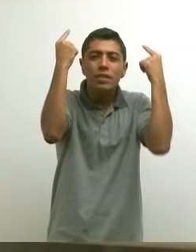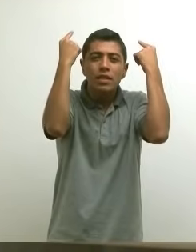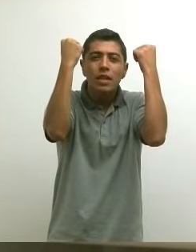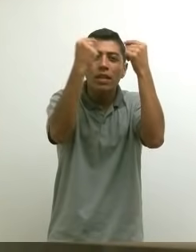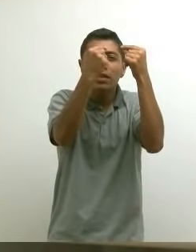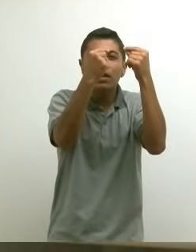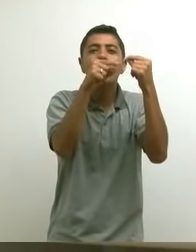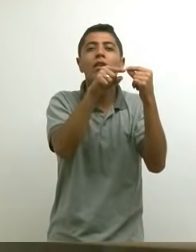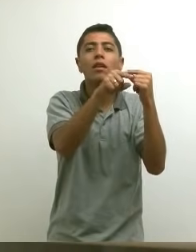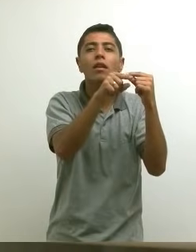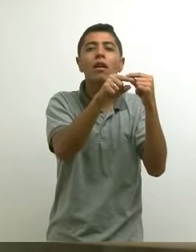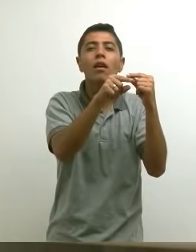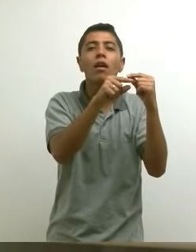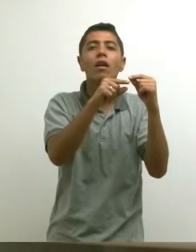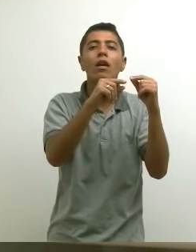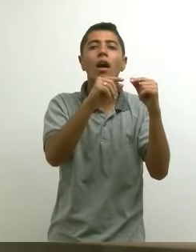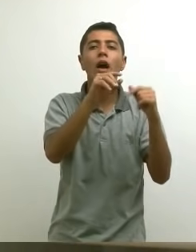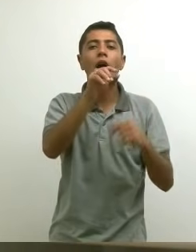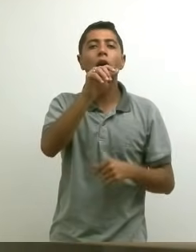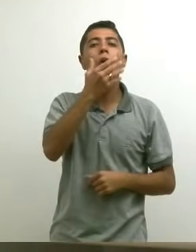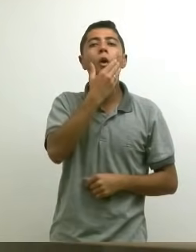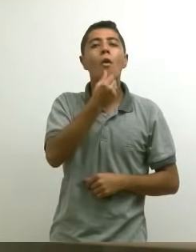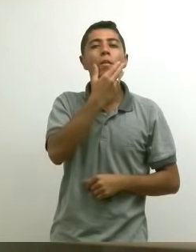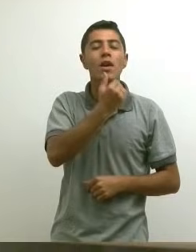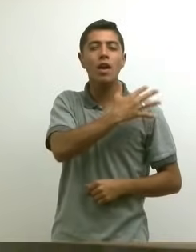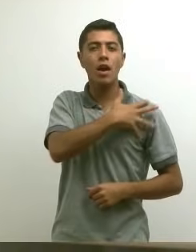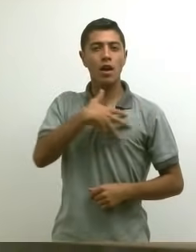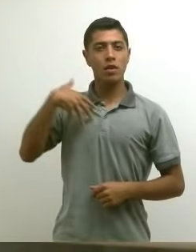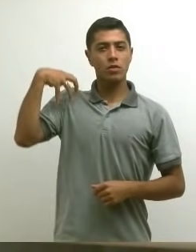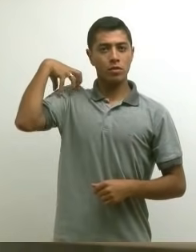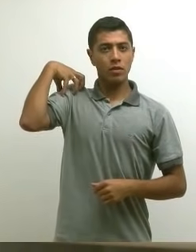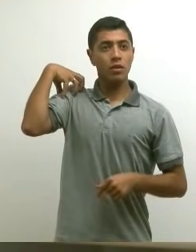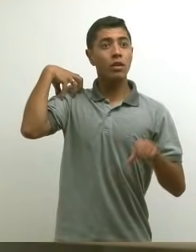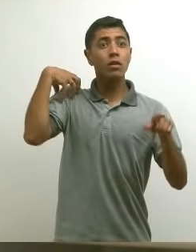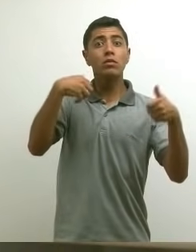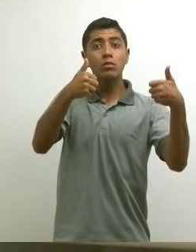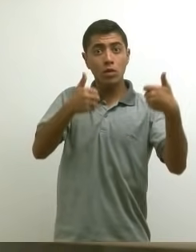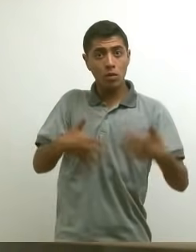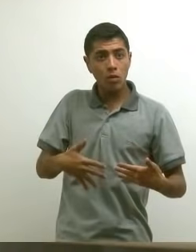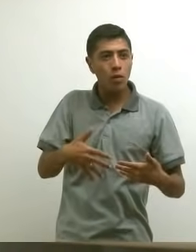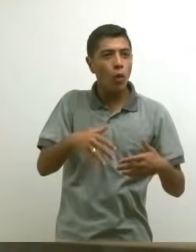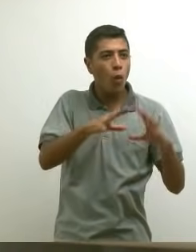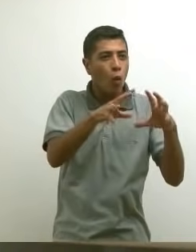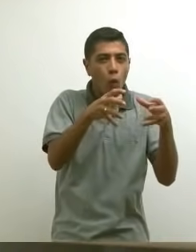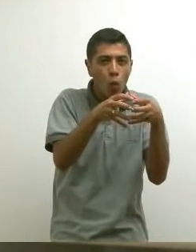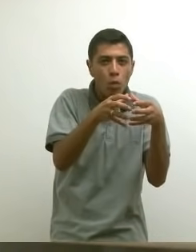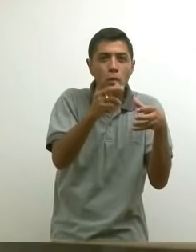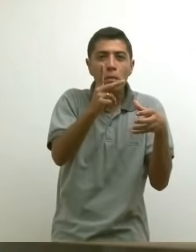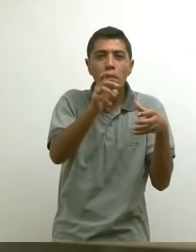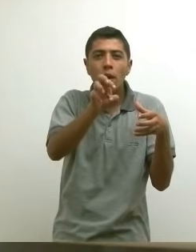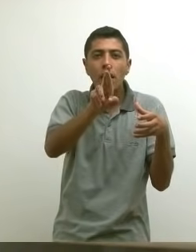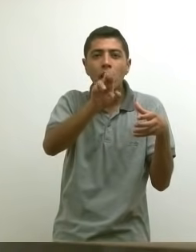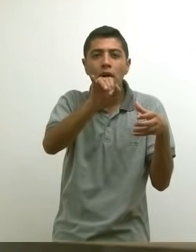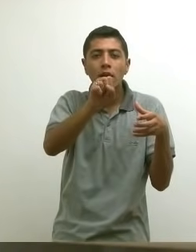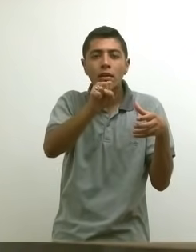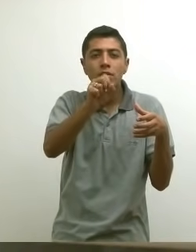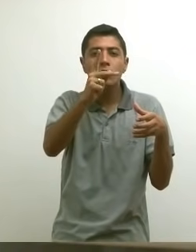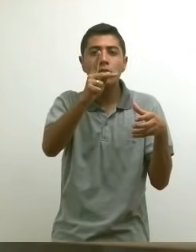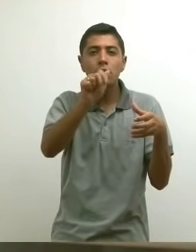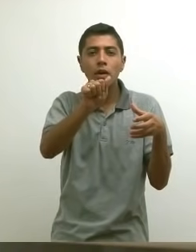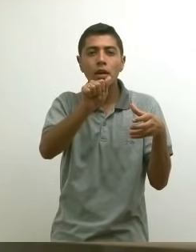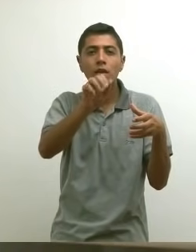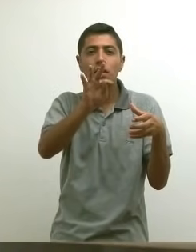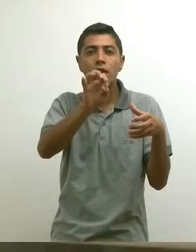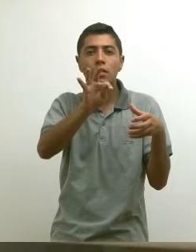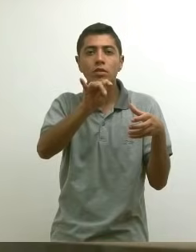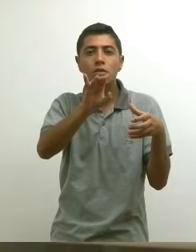pateta espere patéticos só filosofa vão andando mexeu as pernas e pensar